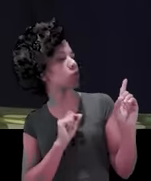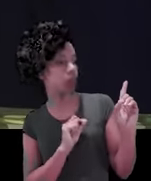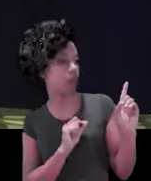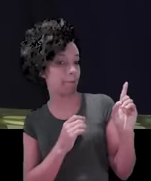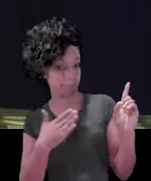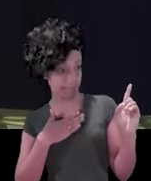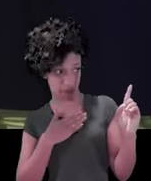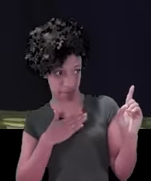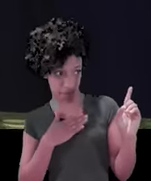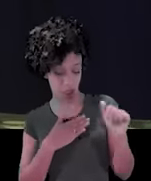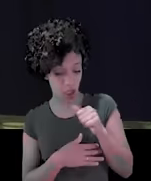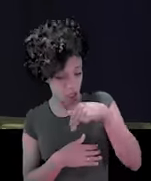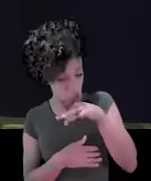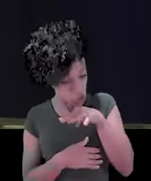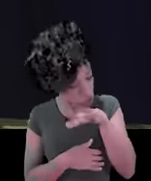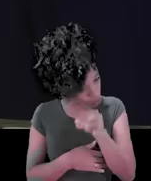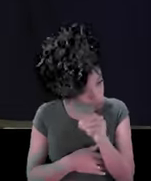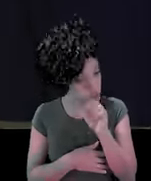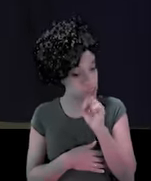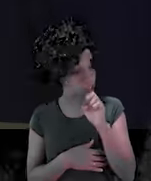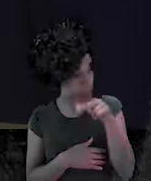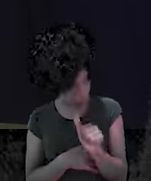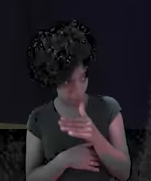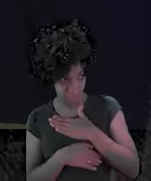para mim António Sena